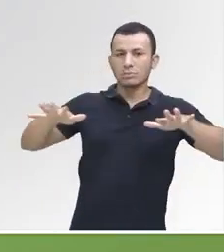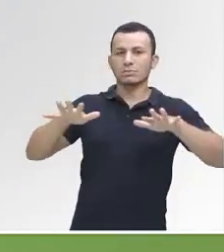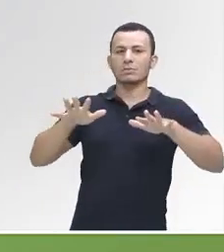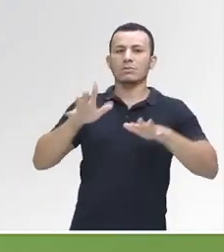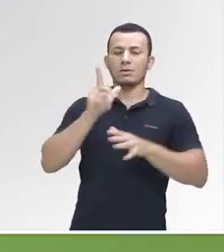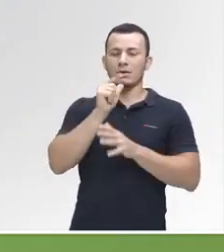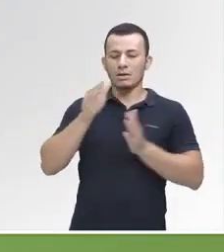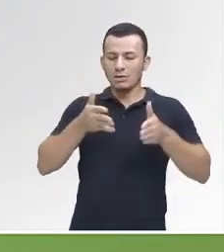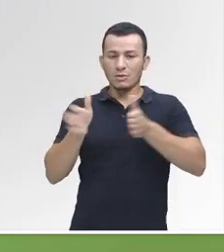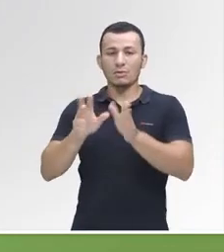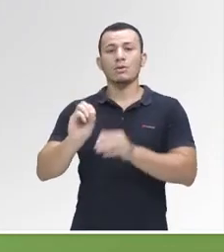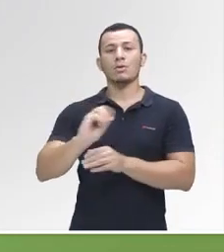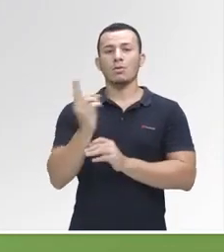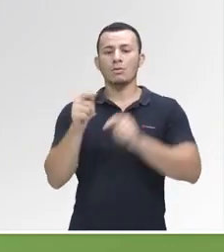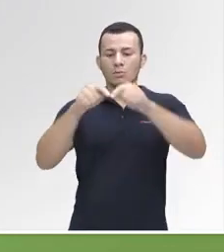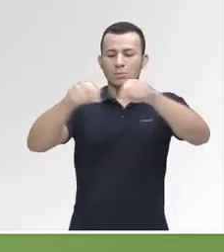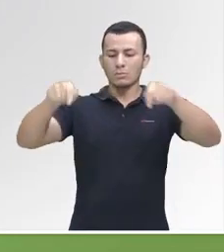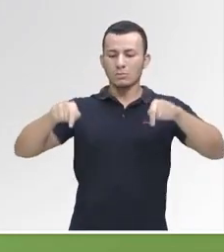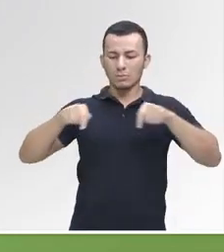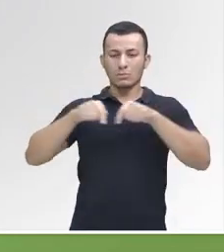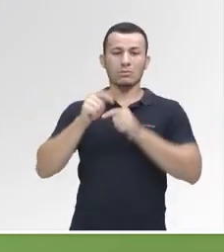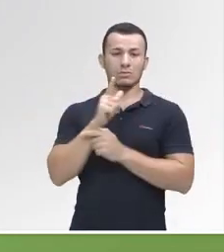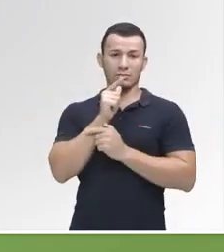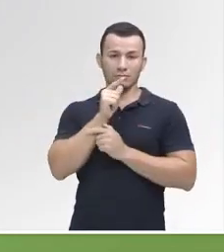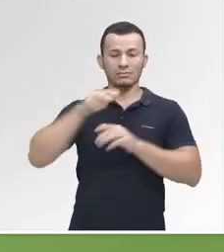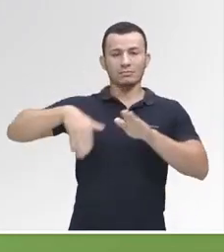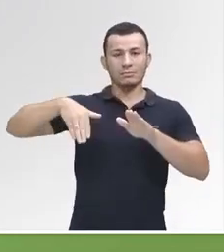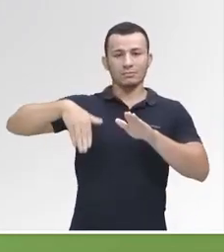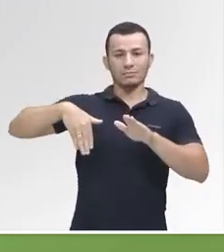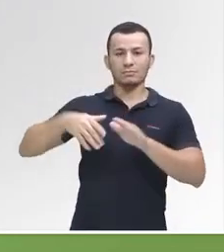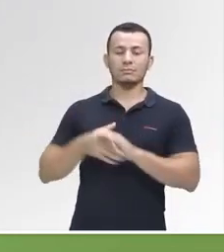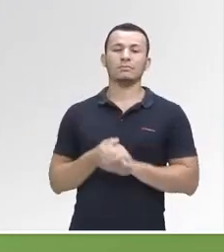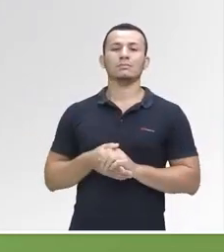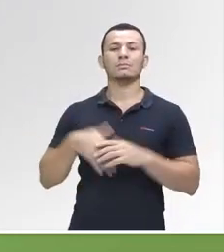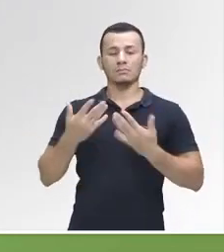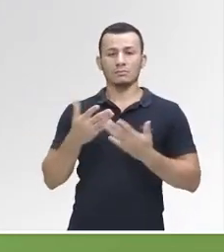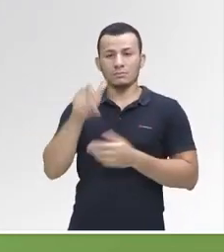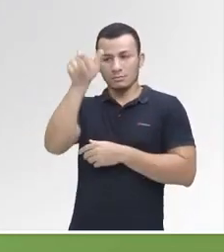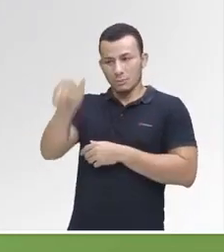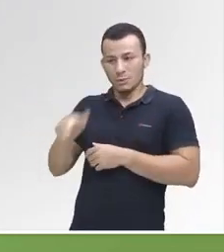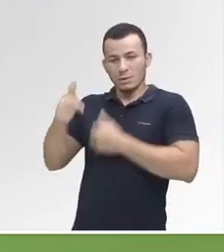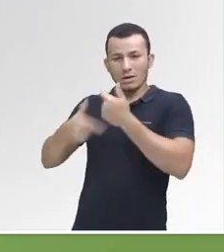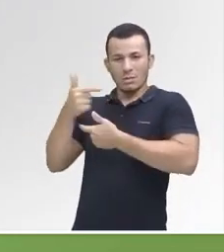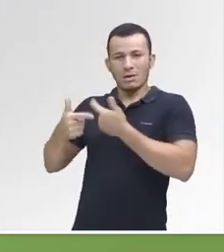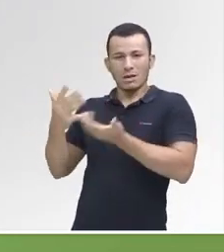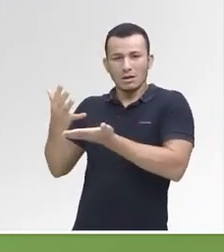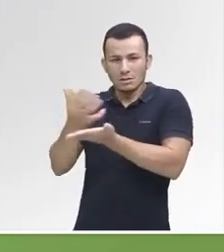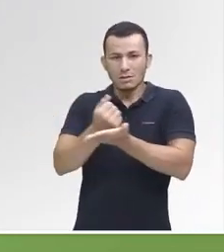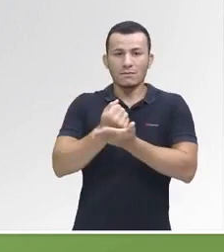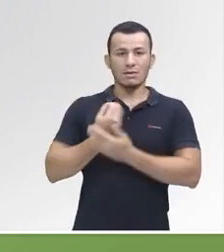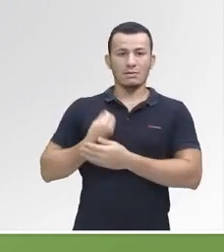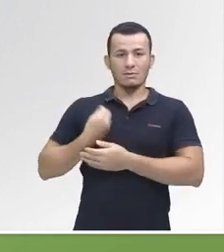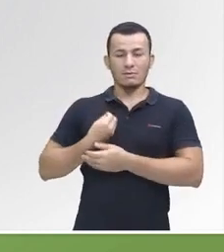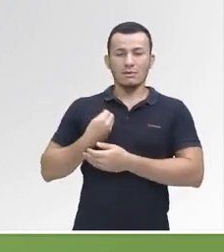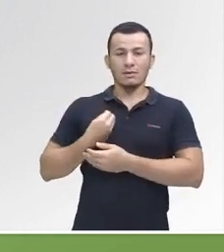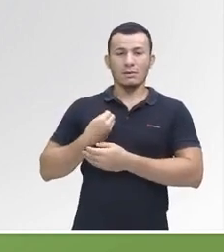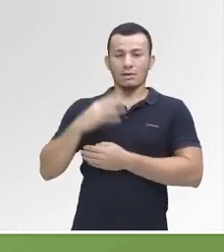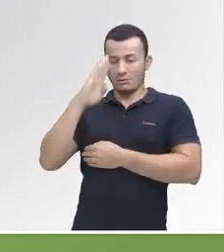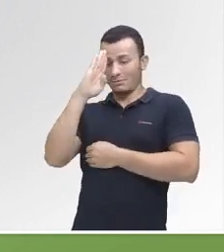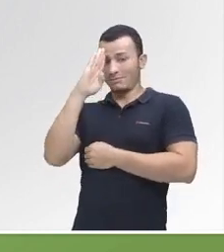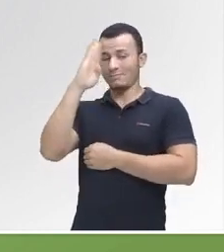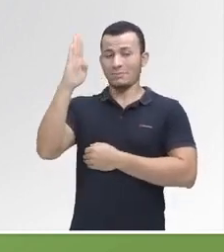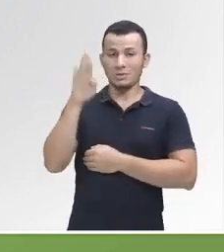em piscinas. Então, o salva-vidas ele é importantíssimo, principalmente nessas áreas, né,